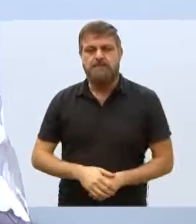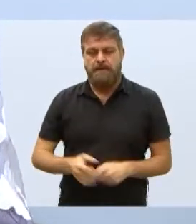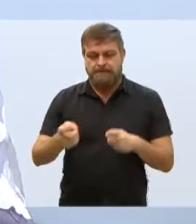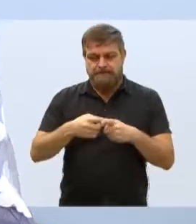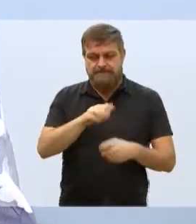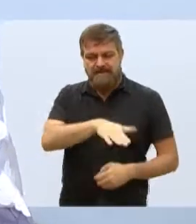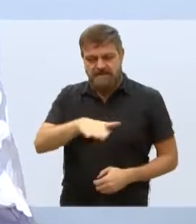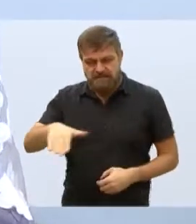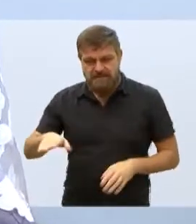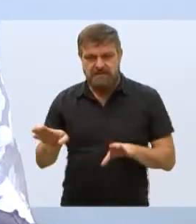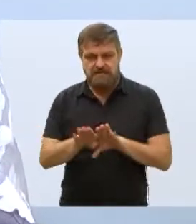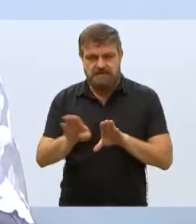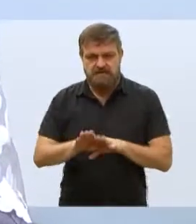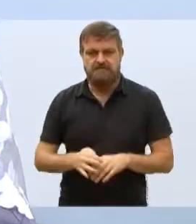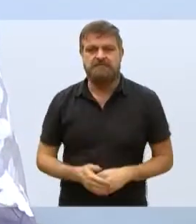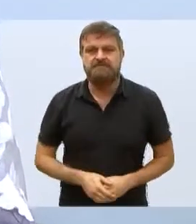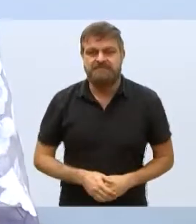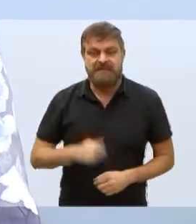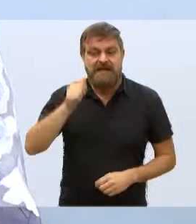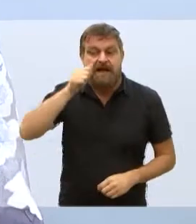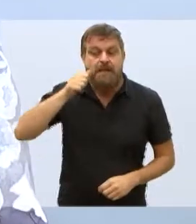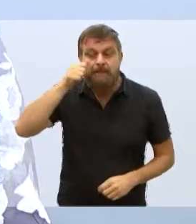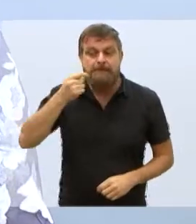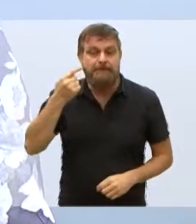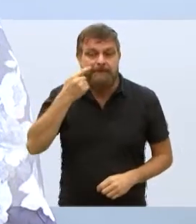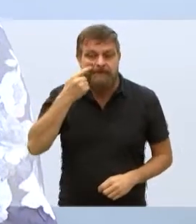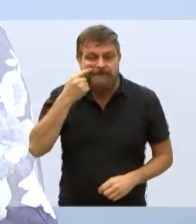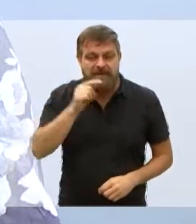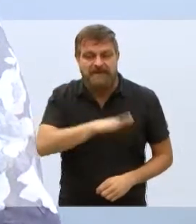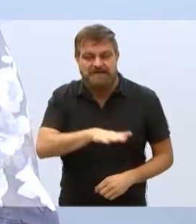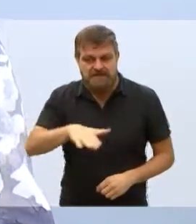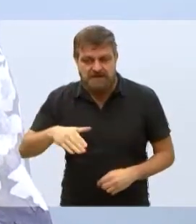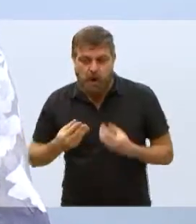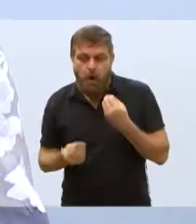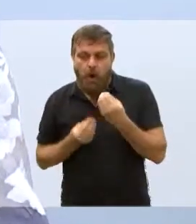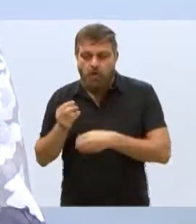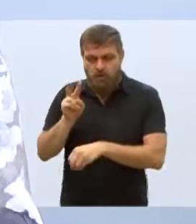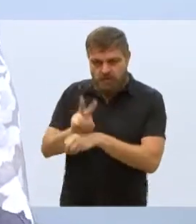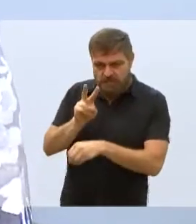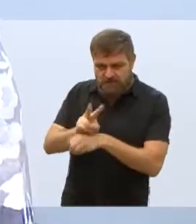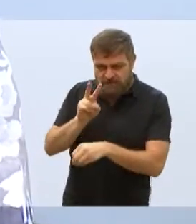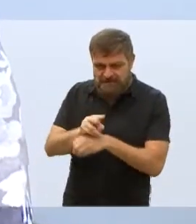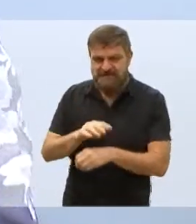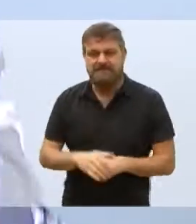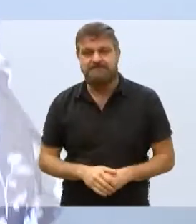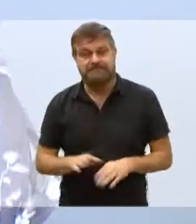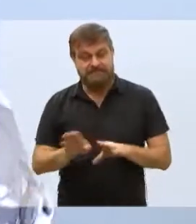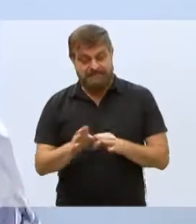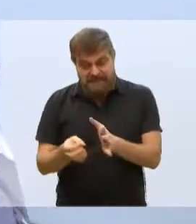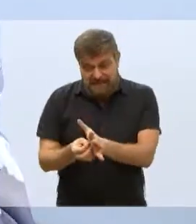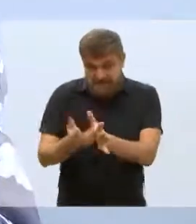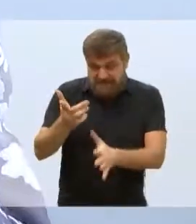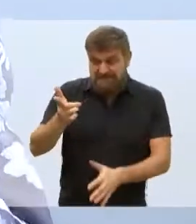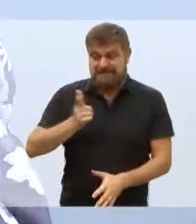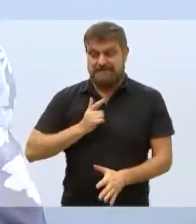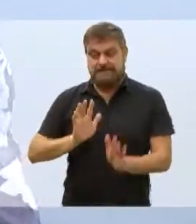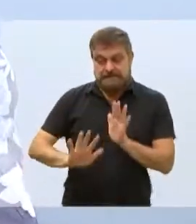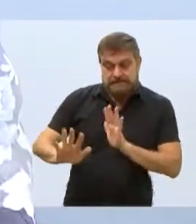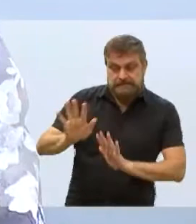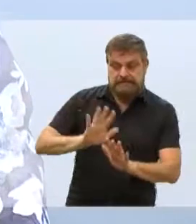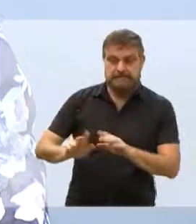com uma pediatra, vamos conversar com odontopediatra para saber aí os cuidados com a dentição, muitas vezes